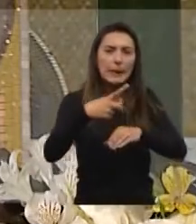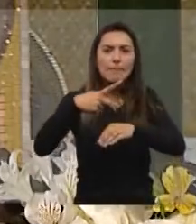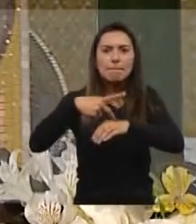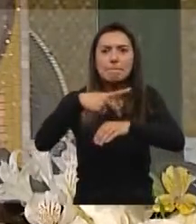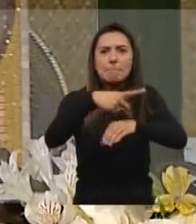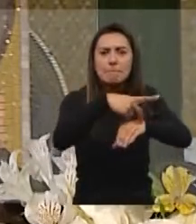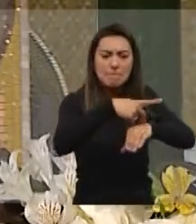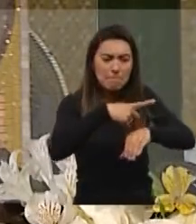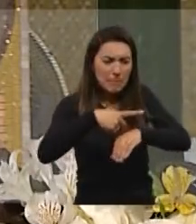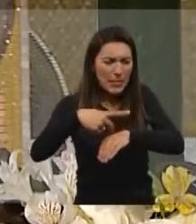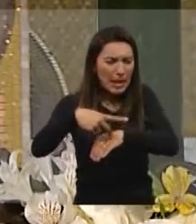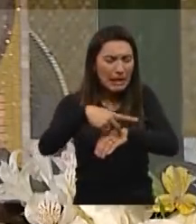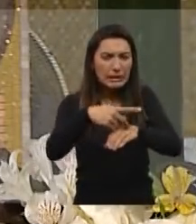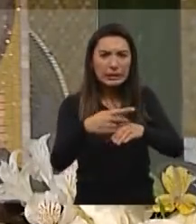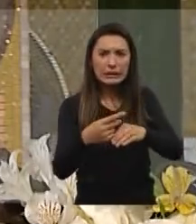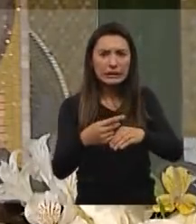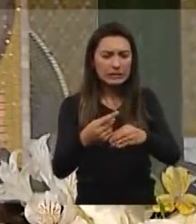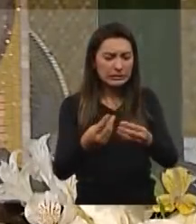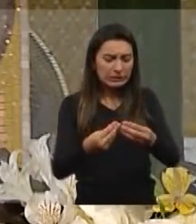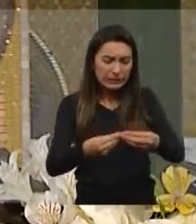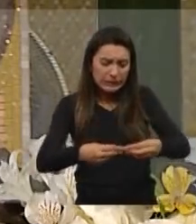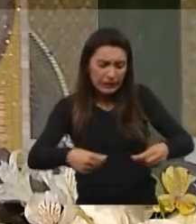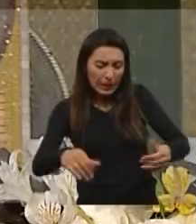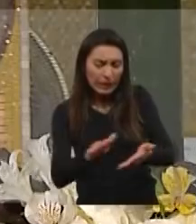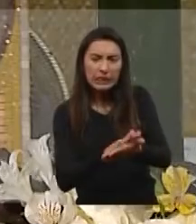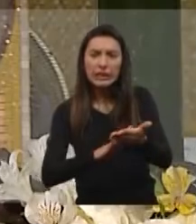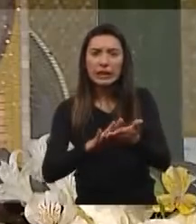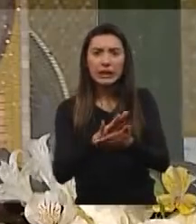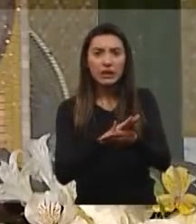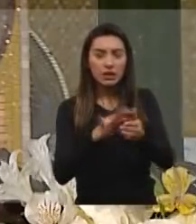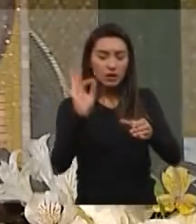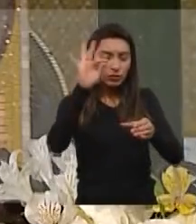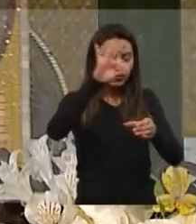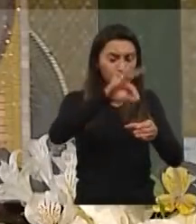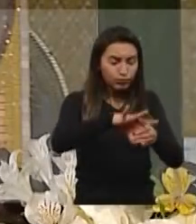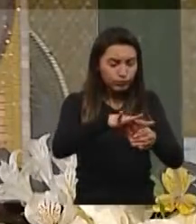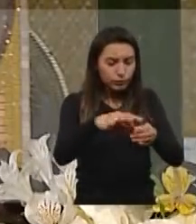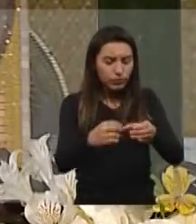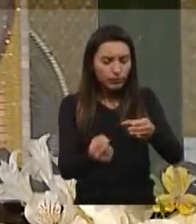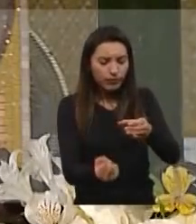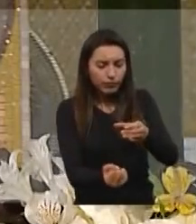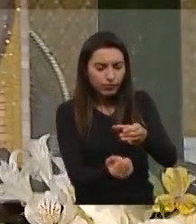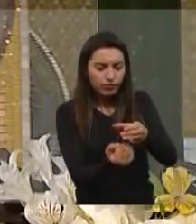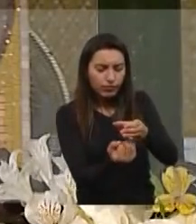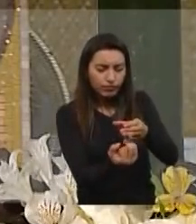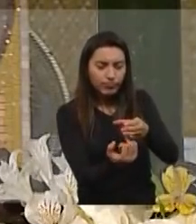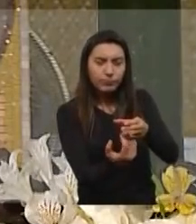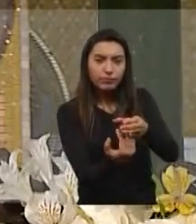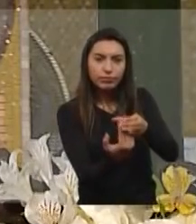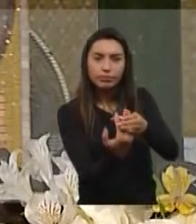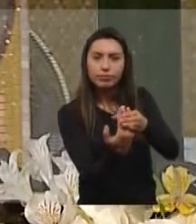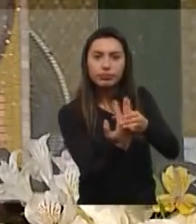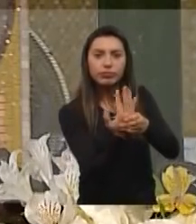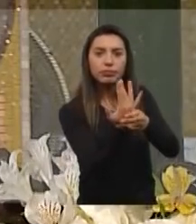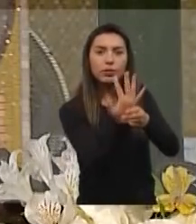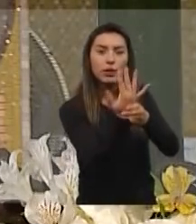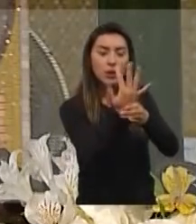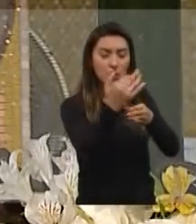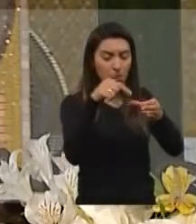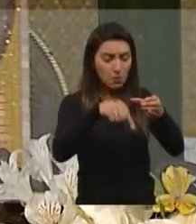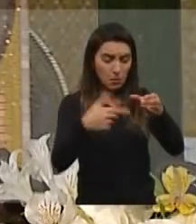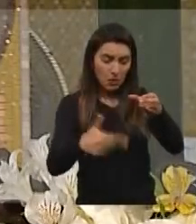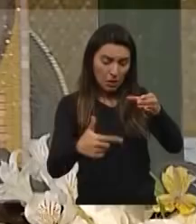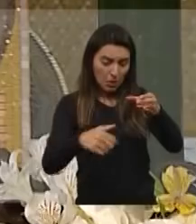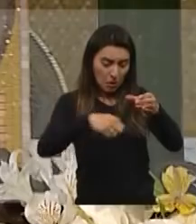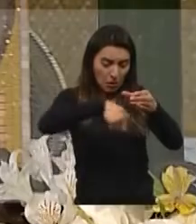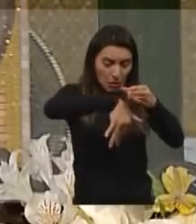e onde não havia muita terra e as sementes logo brotaram porque a terra